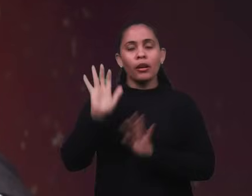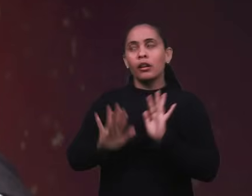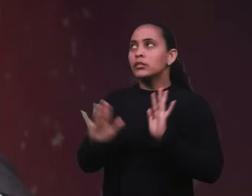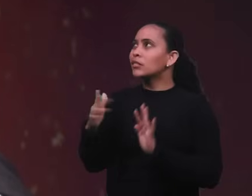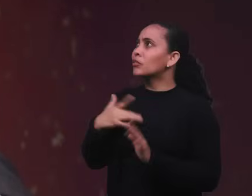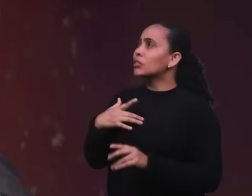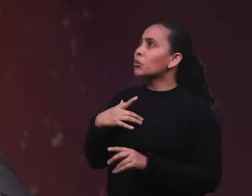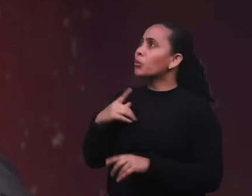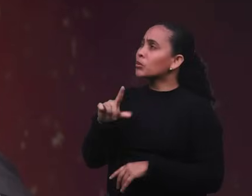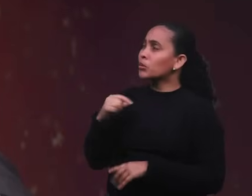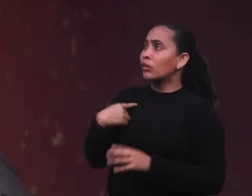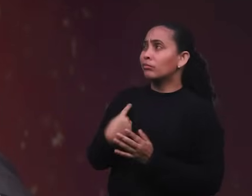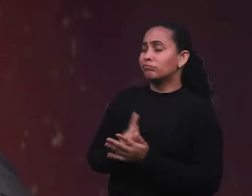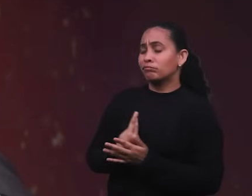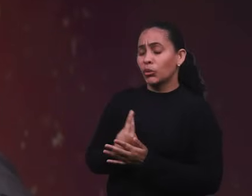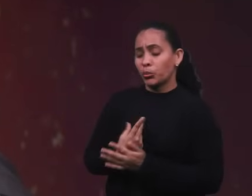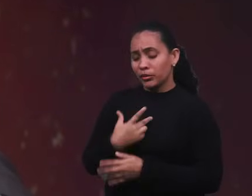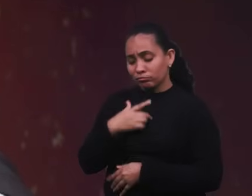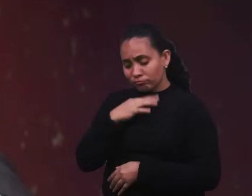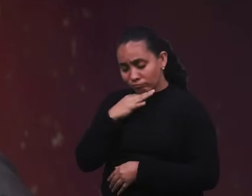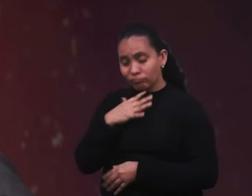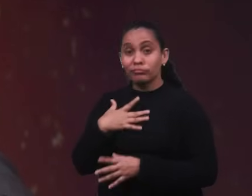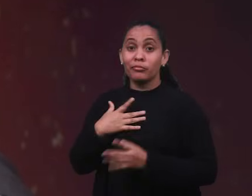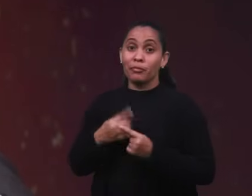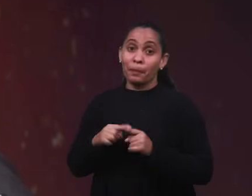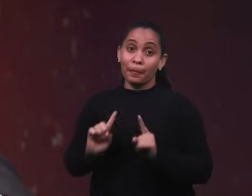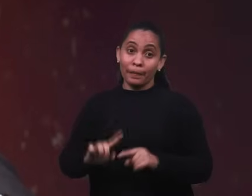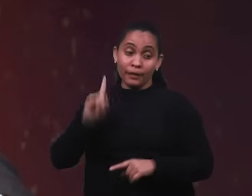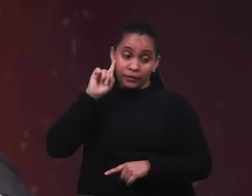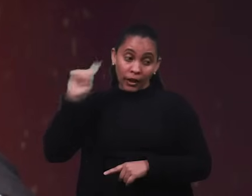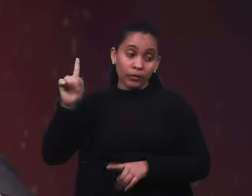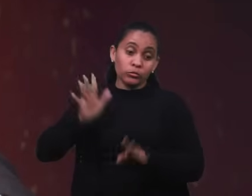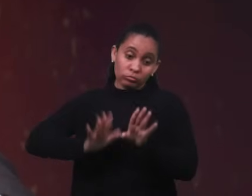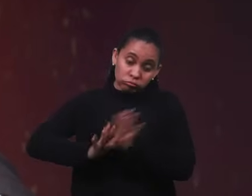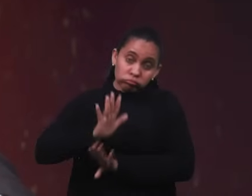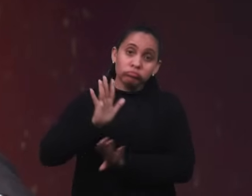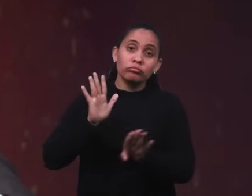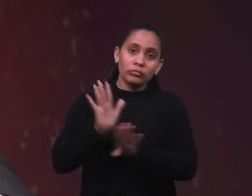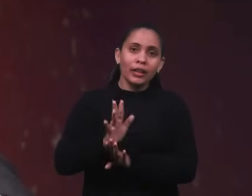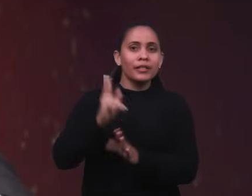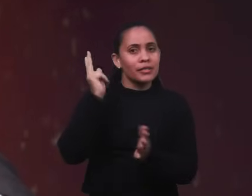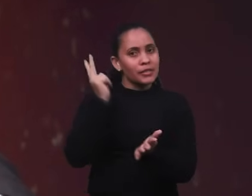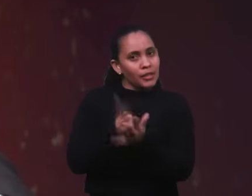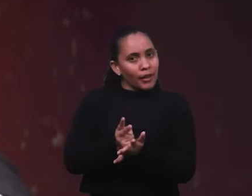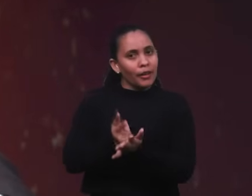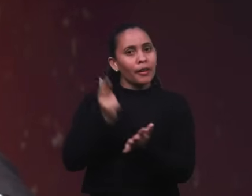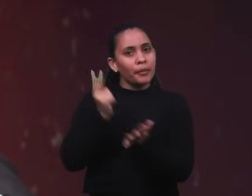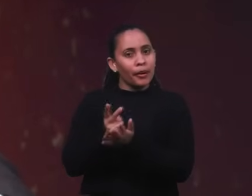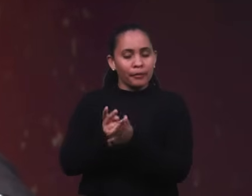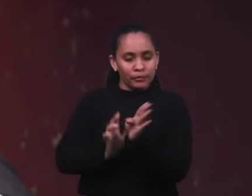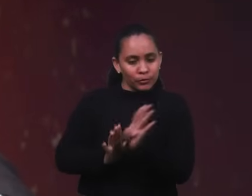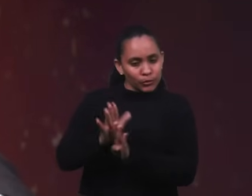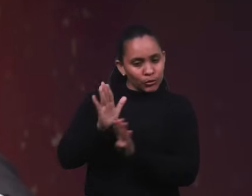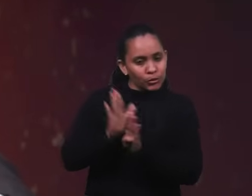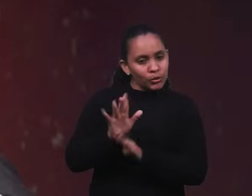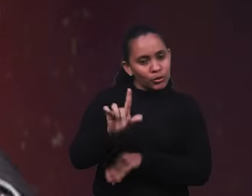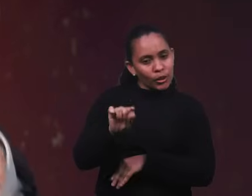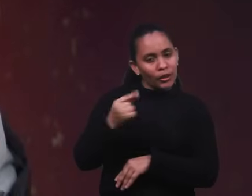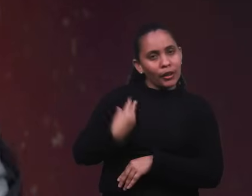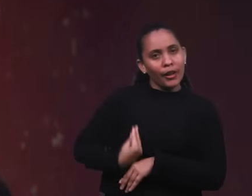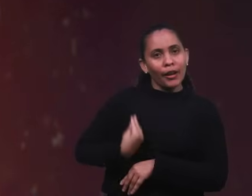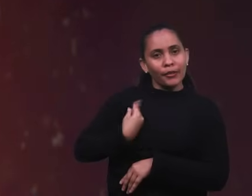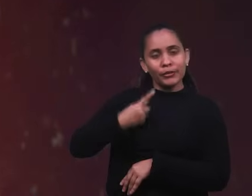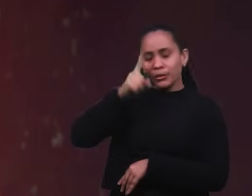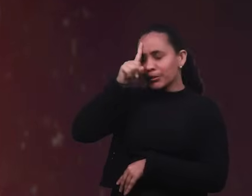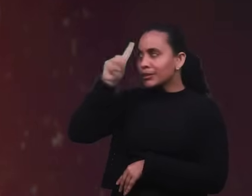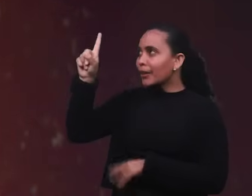vezes, umas escolhas ruins. Ele vai a sua vida inteira, ele vai fazer, olha, escolhe a vida, ele vai sempre aconselhar para que nós escolhemos a vida, porque o